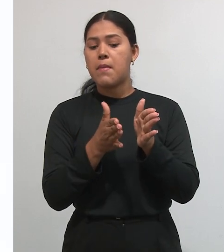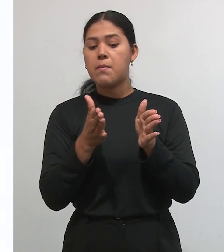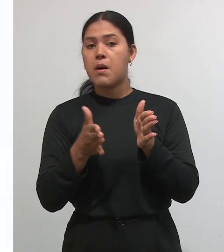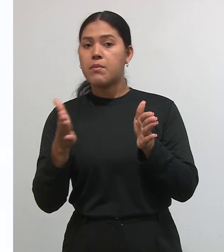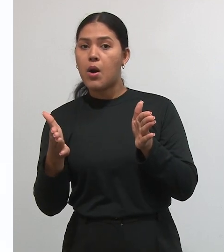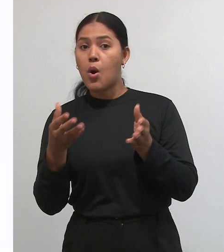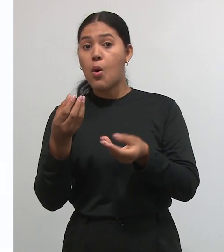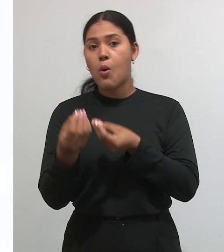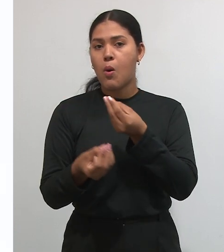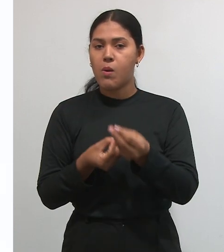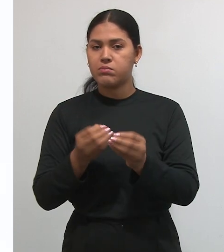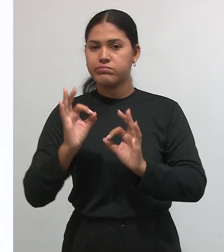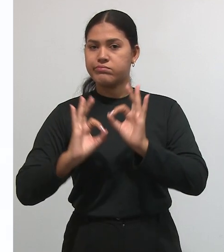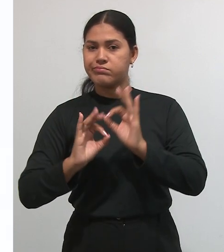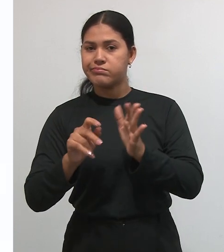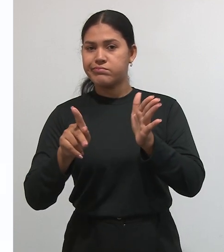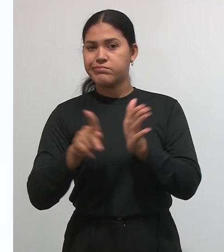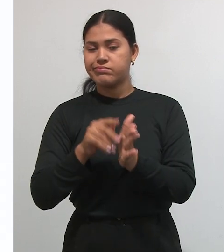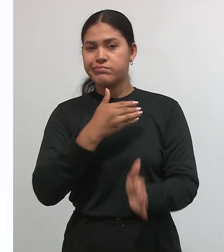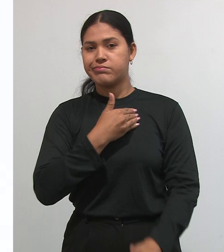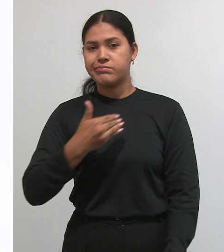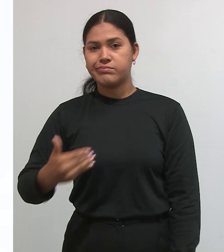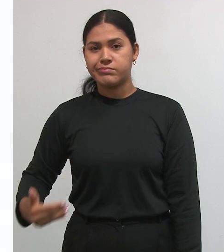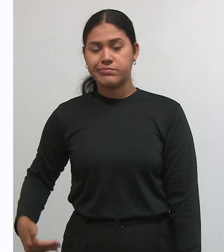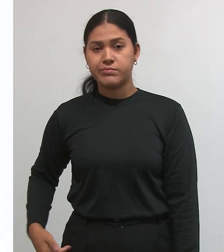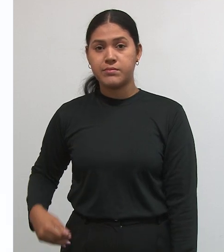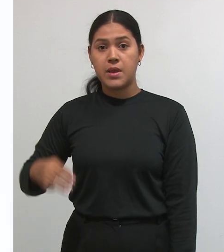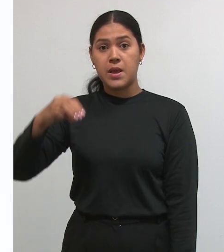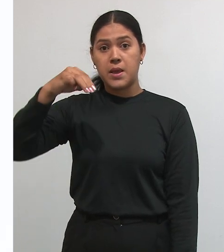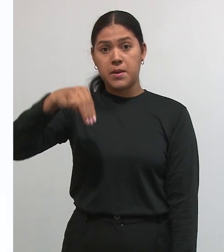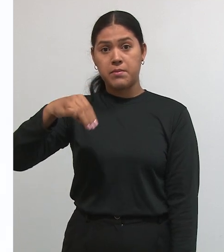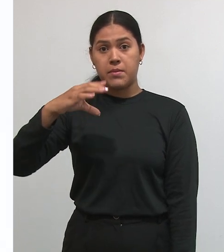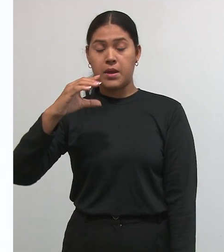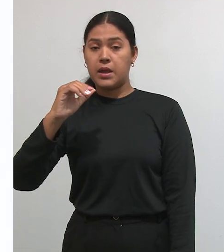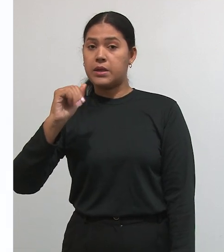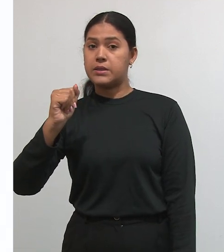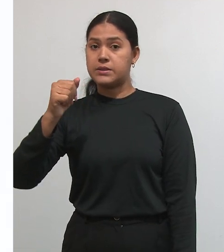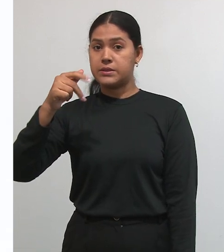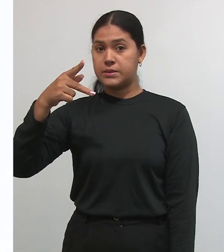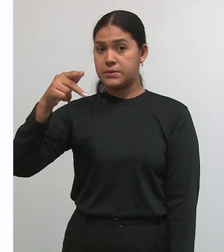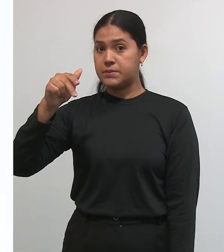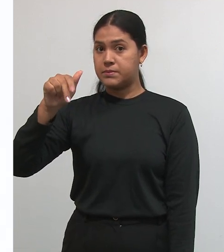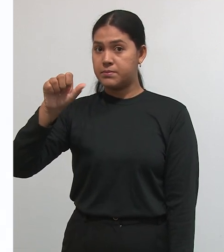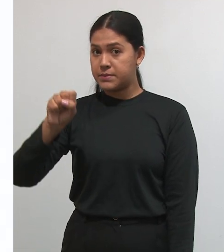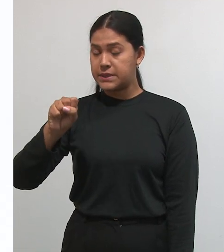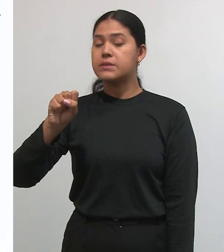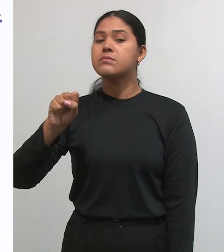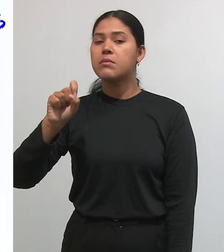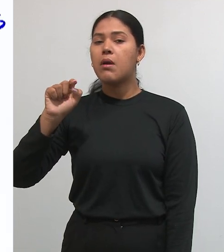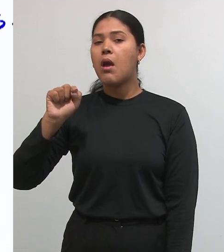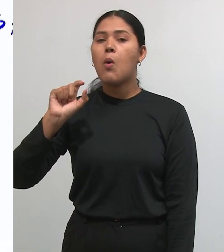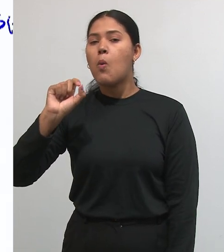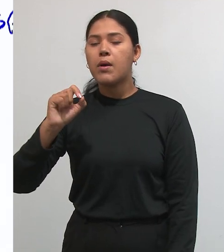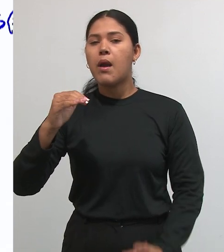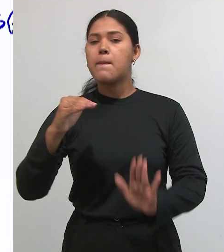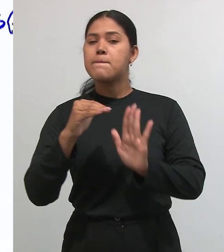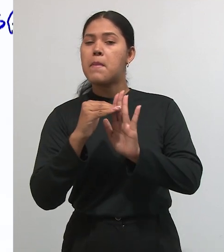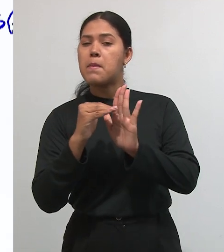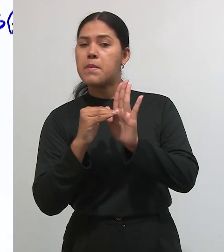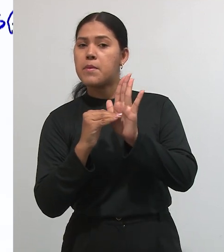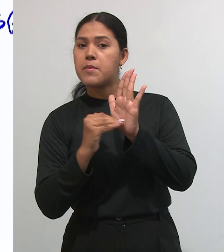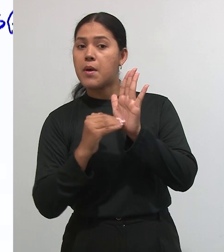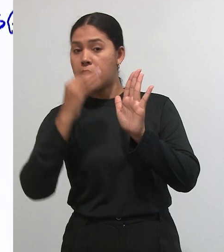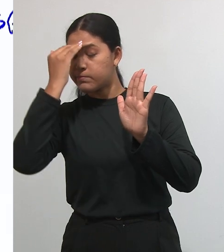de Contabilidade aplicado ao setor público, que é o nosso MCASP, tá? Então, esse MCASP é que